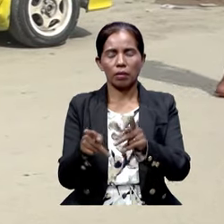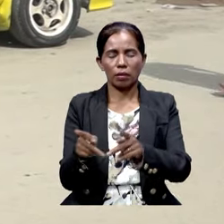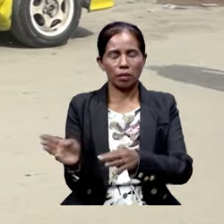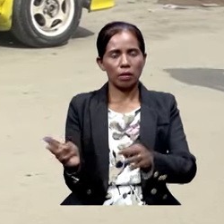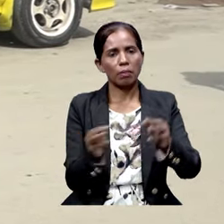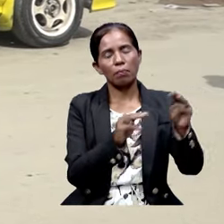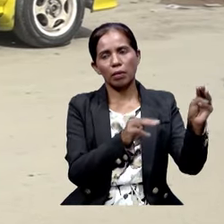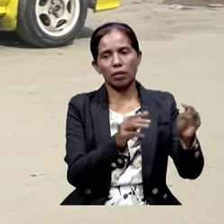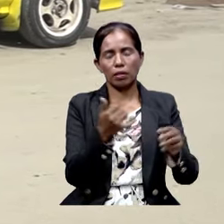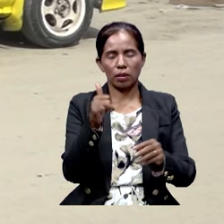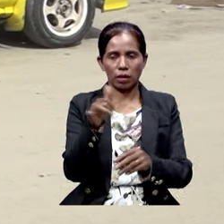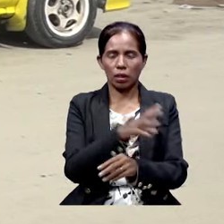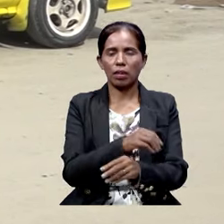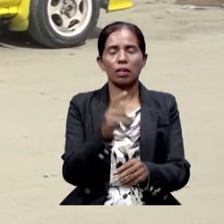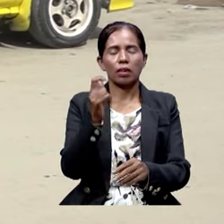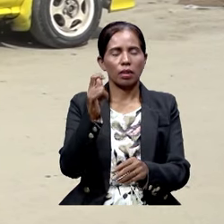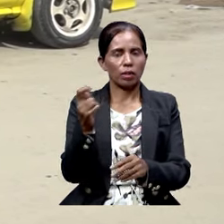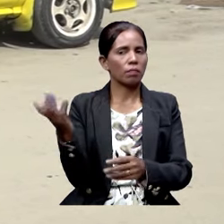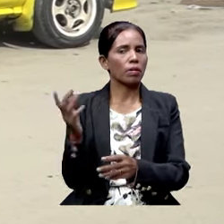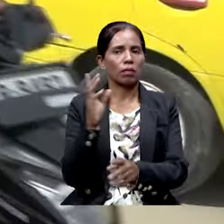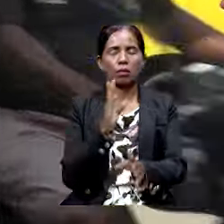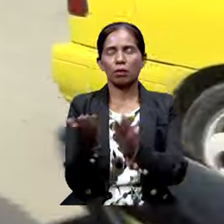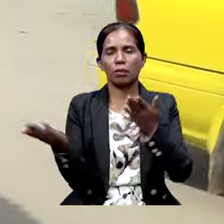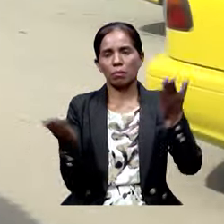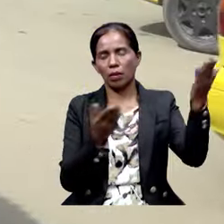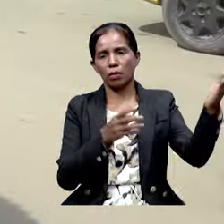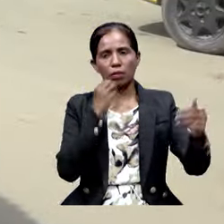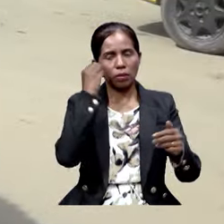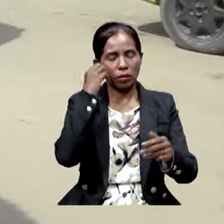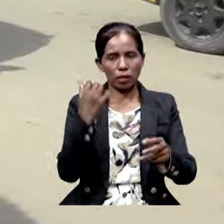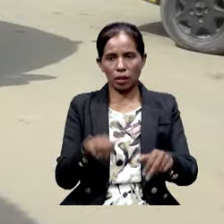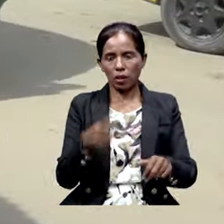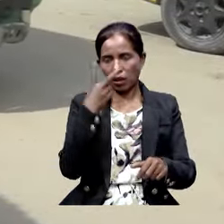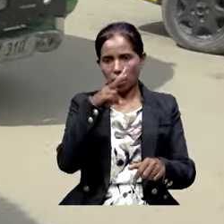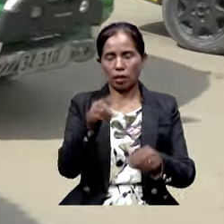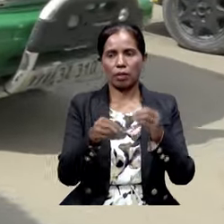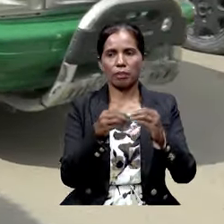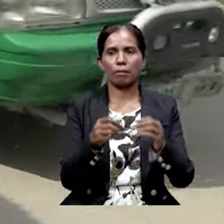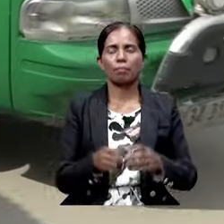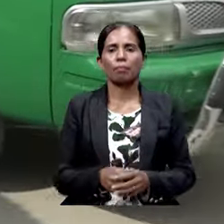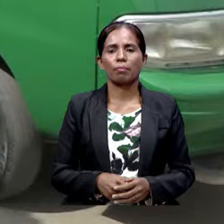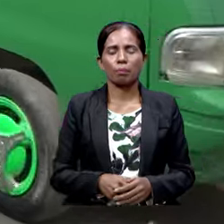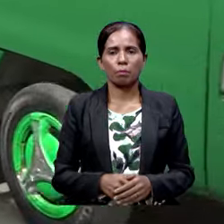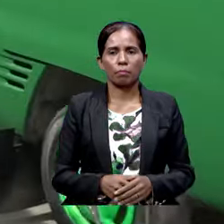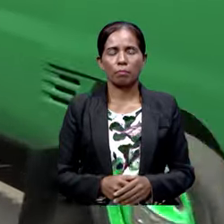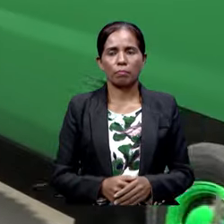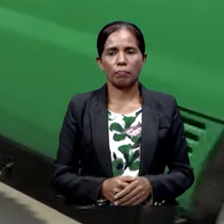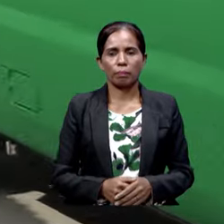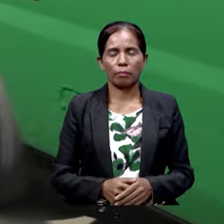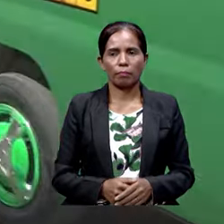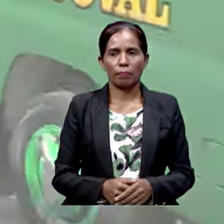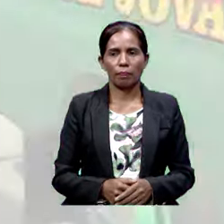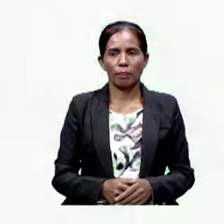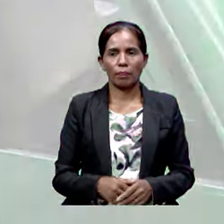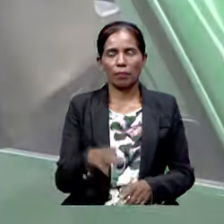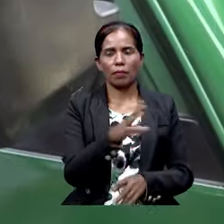mo ni sabe mo ni akar sa taxi sa taxi. La sira mai lor los det. Rene be sira teng kontrol even. Sekano be passageiro sira usi ya